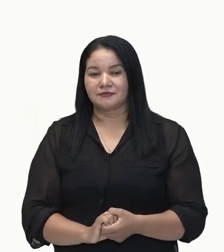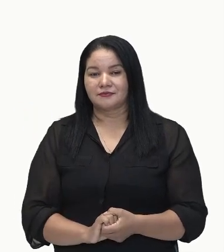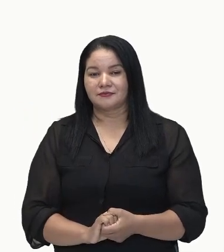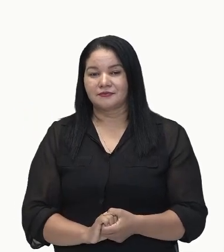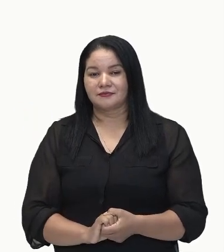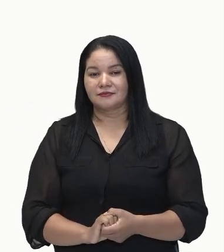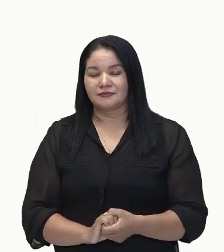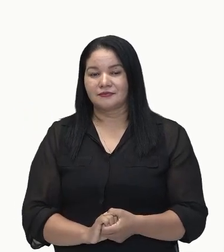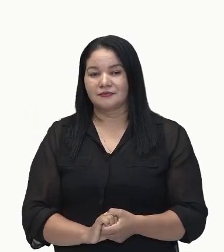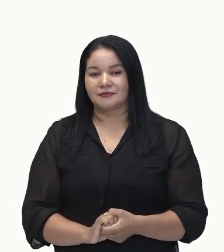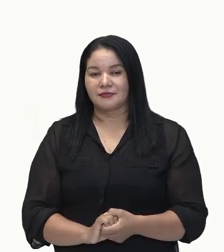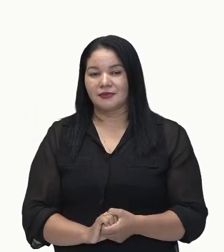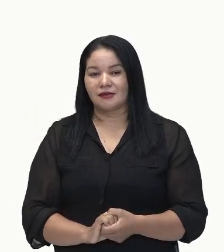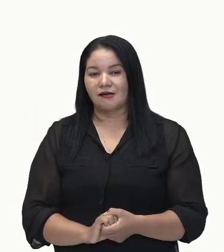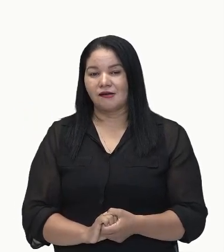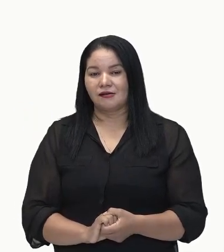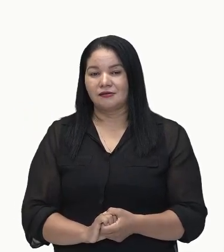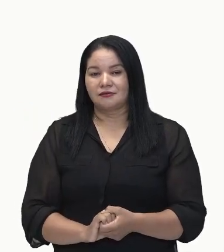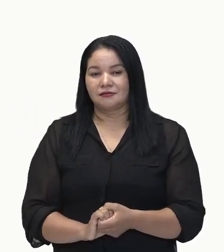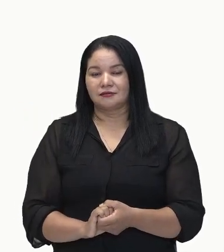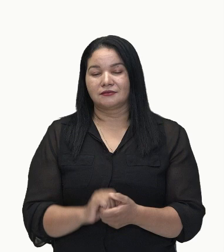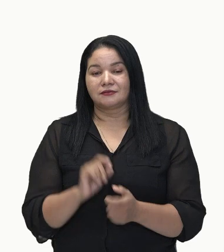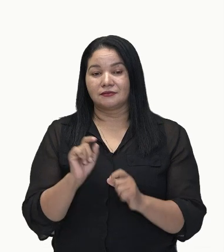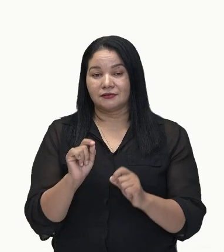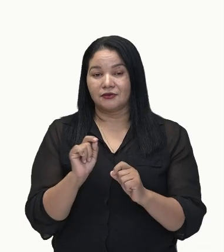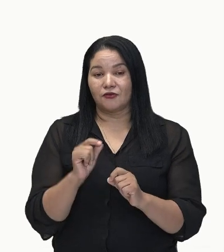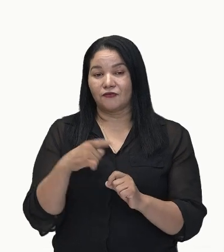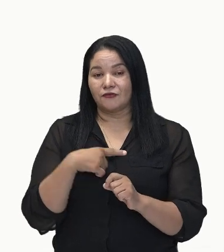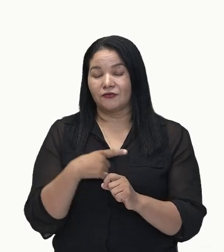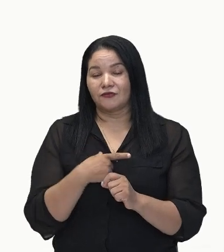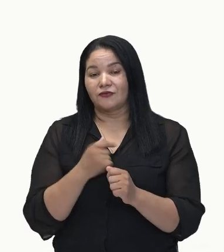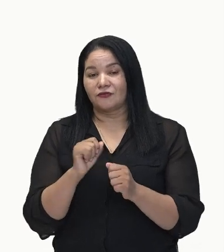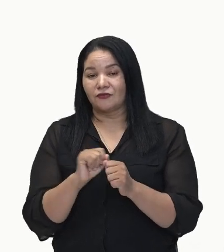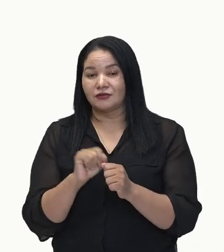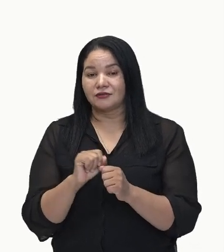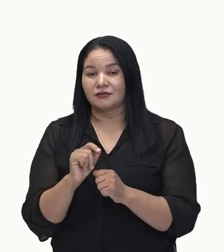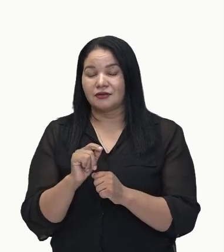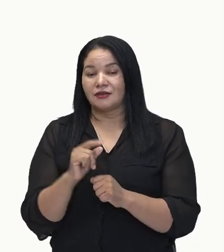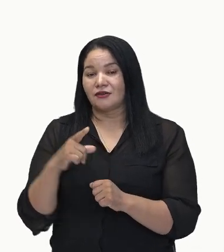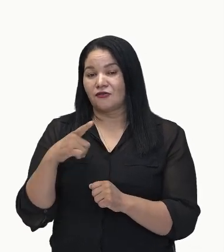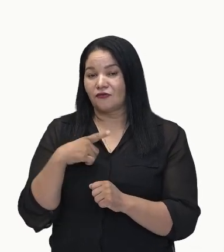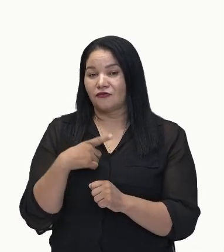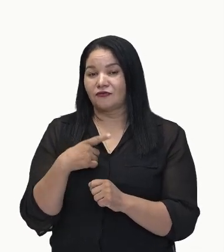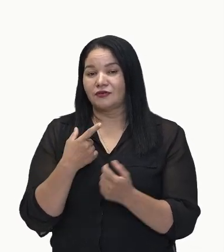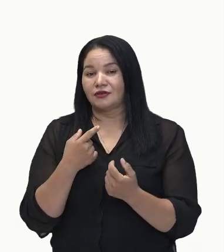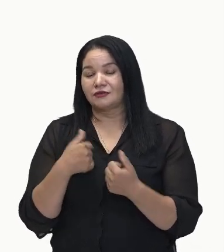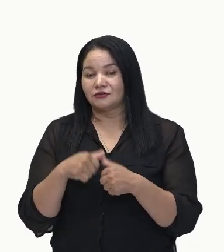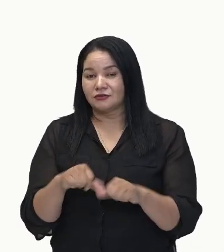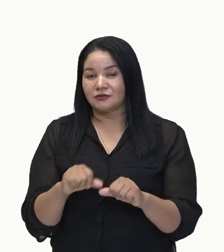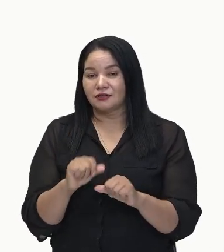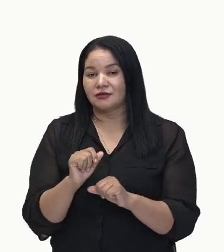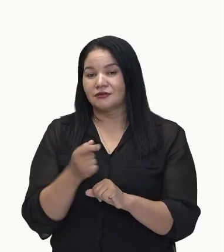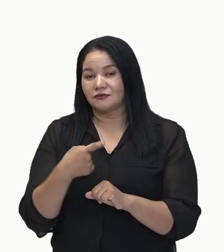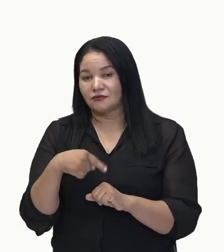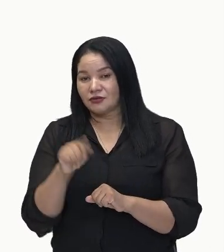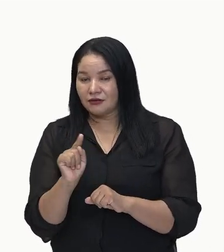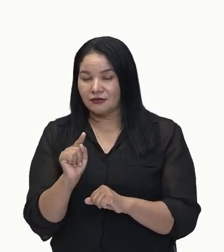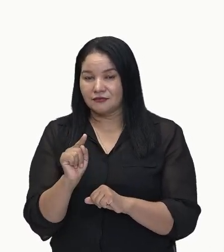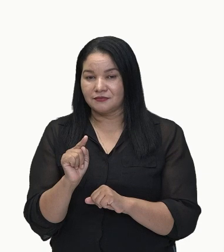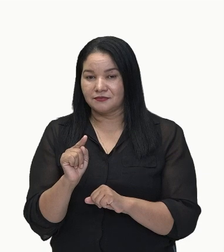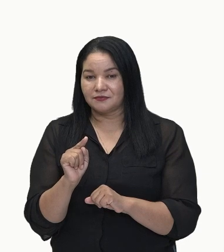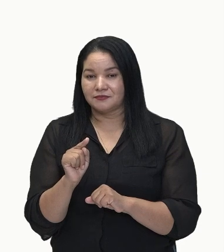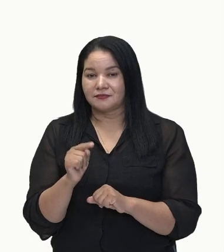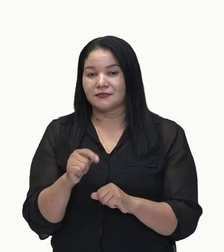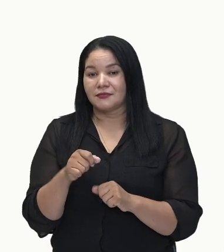o verbo fazer, o verbo haver, que eu já falei, o verbo estar e